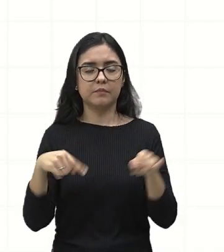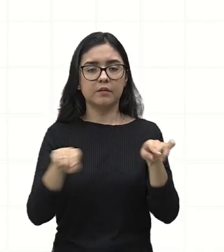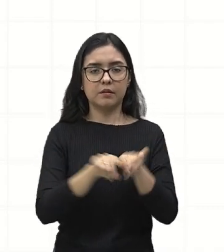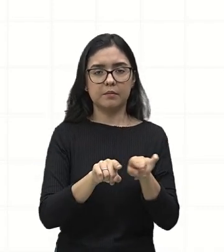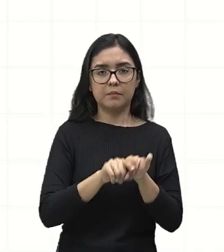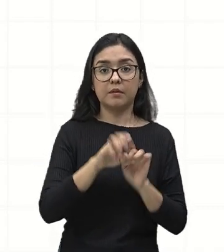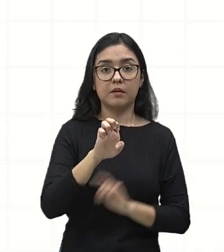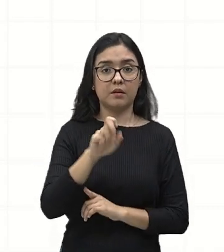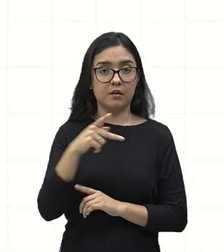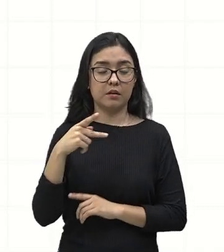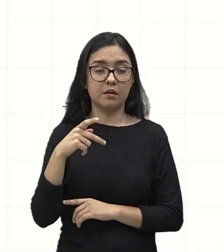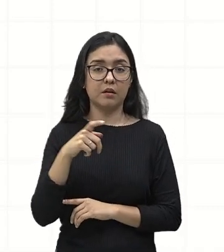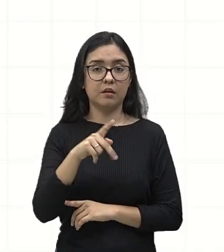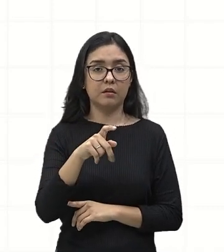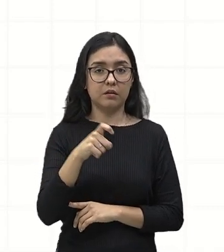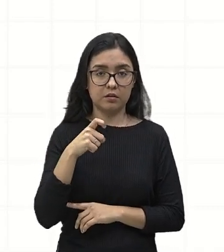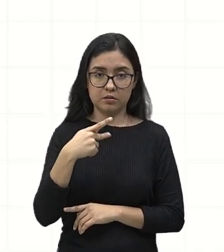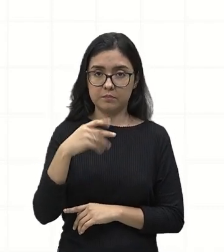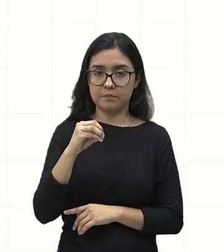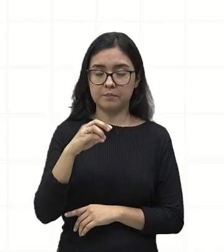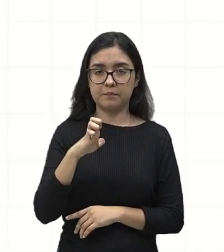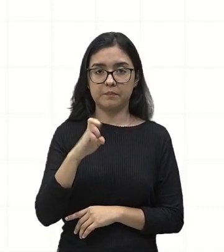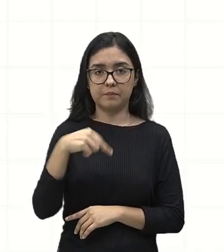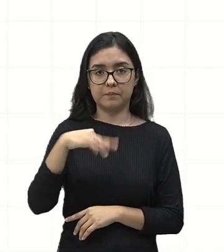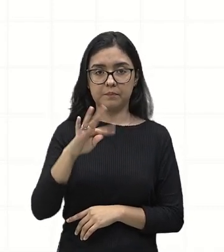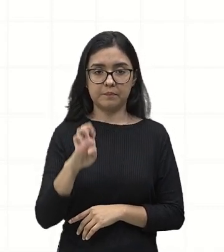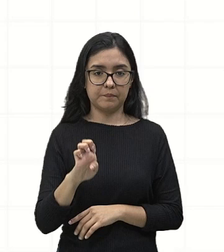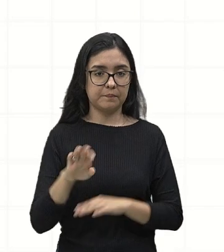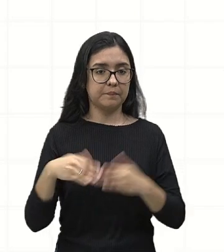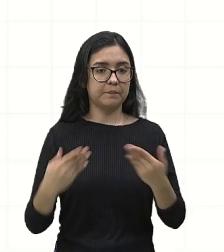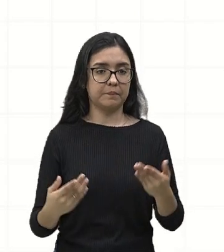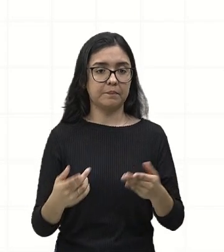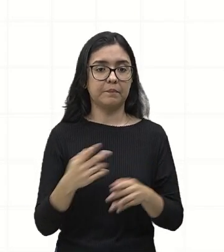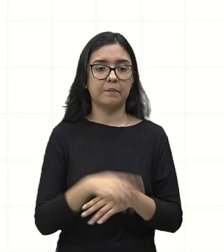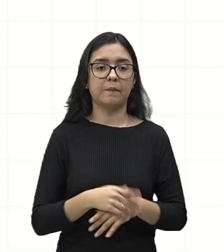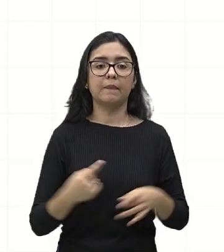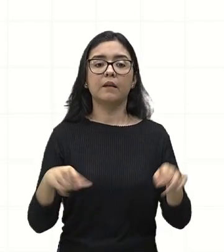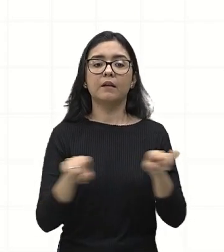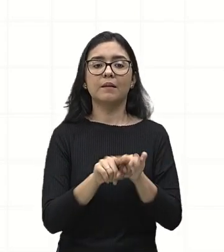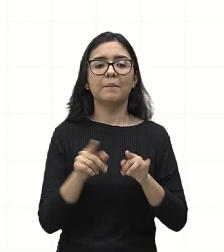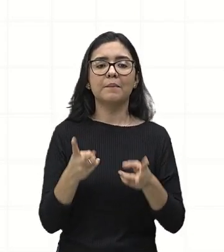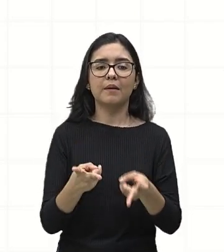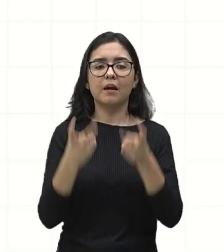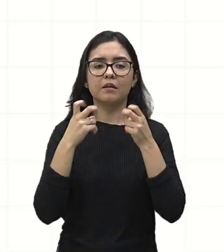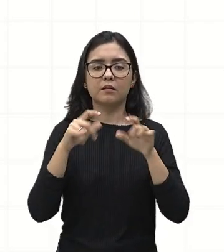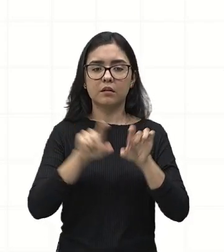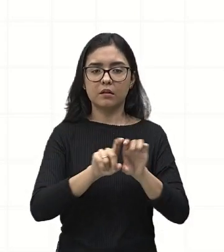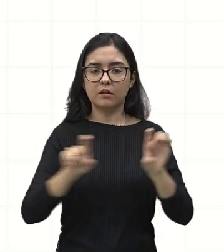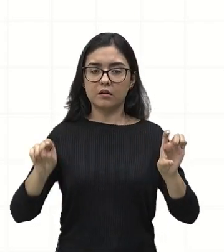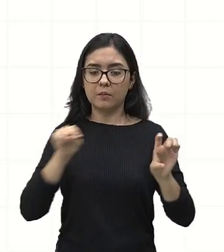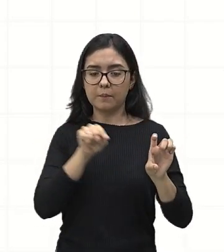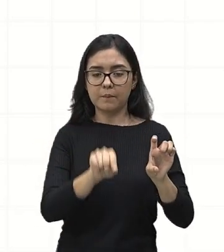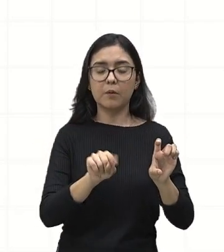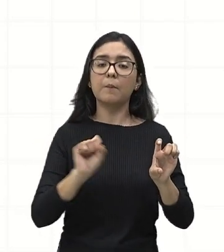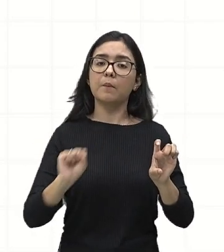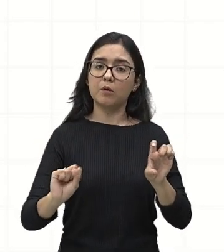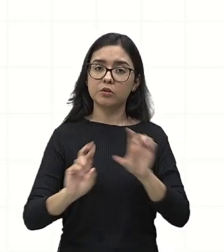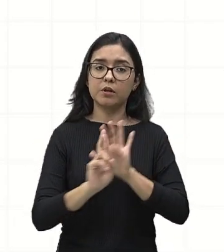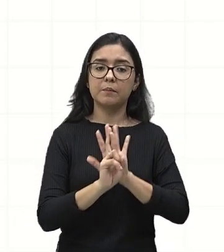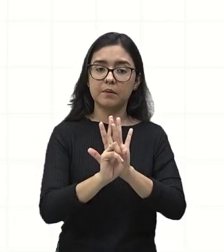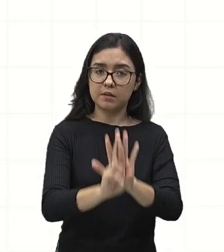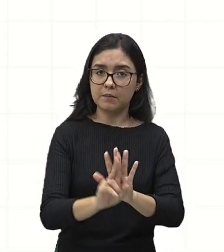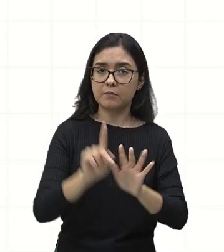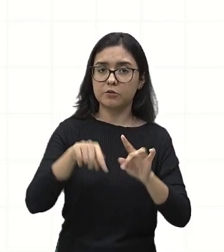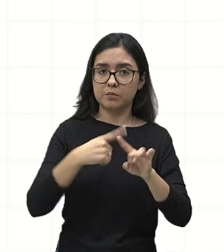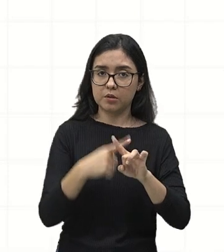só, esse pontinho aqui, né? Nós podemos representar a